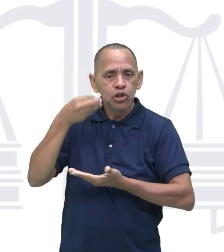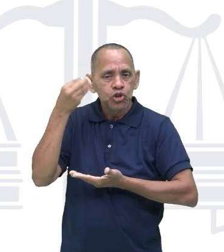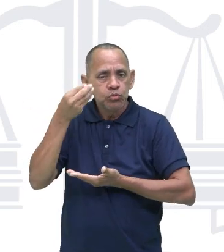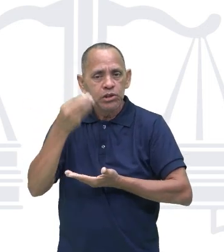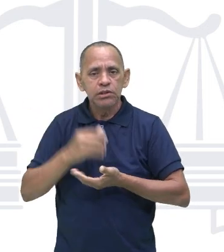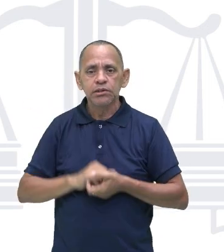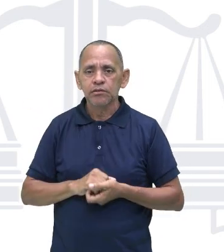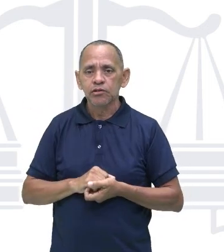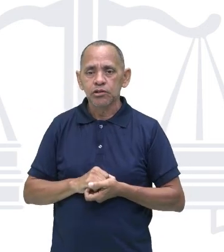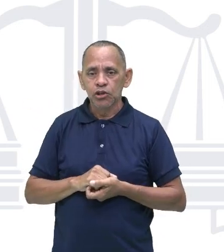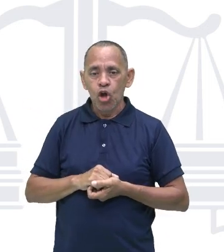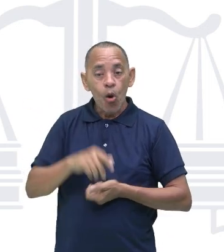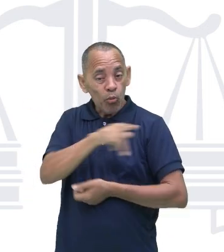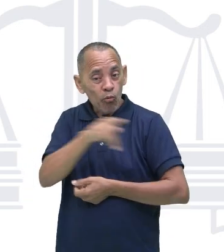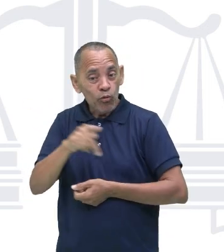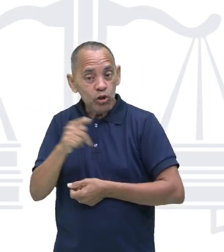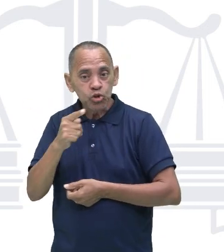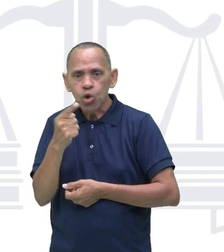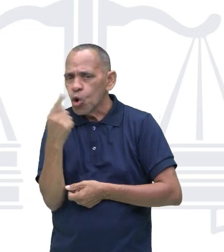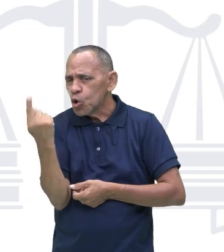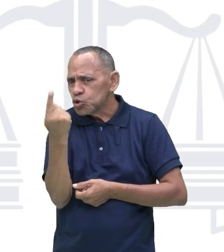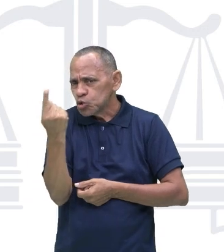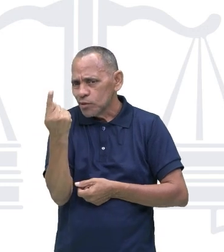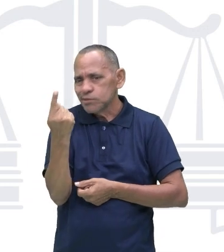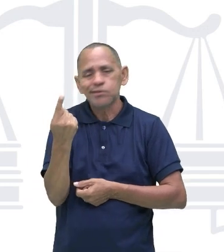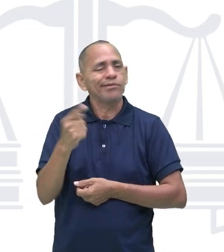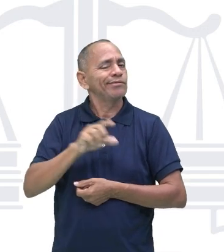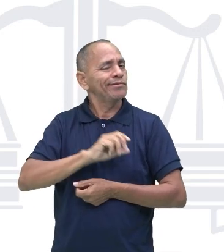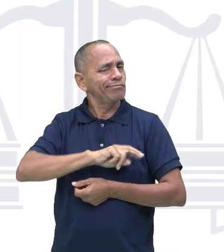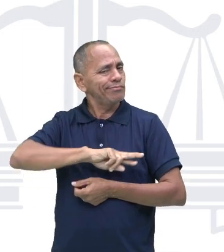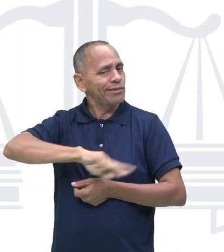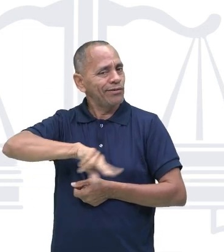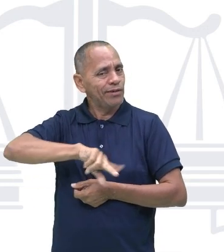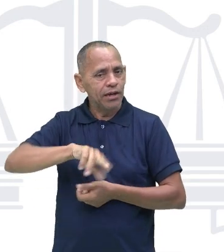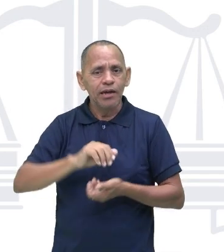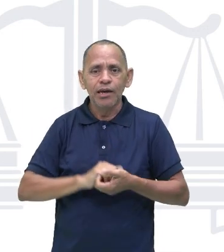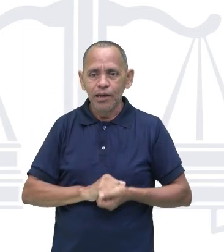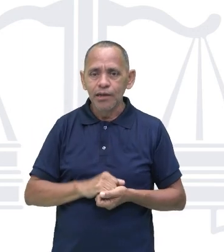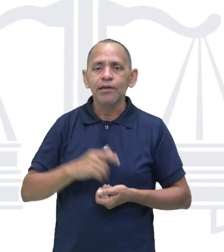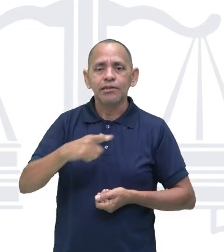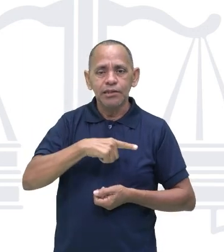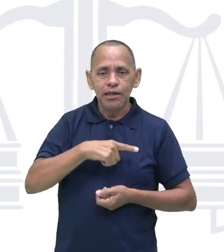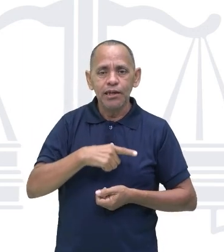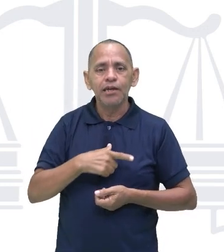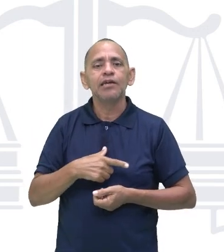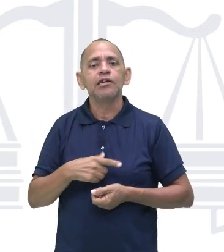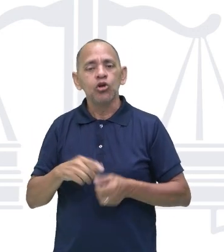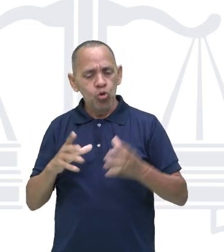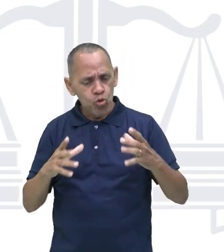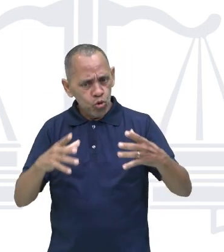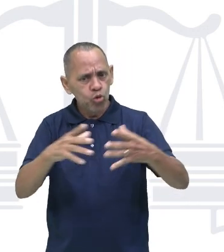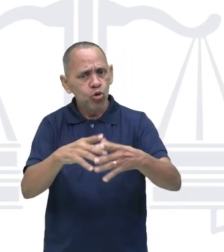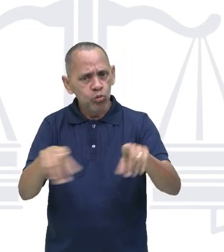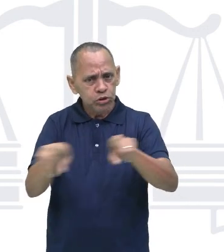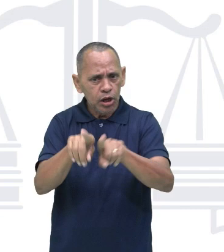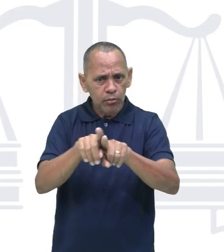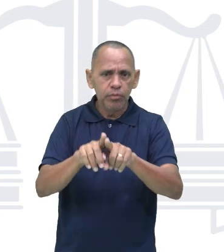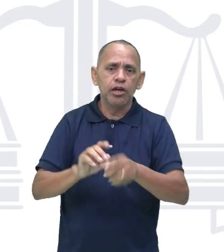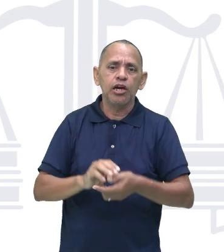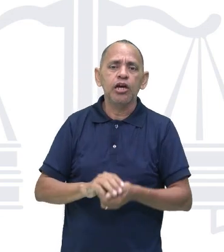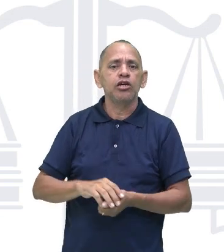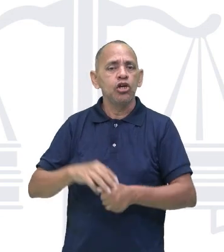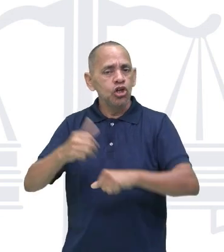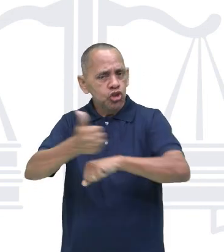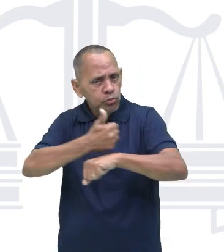professor. Você tem os seus colegas parceiros que podem também colaborar com alguma dificuldade que pode aparecer, mas que alguém já encontrou um caminho, eu